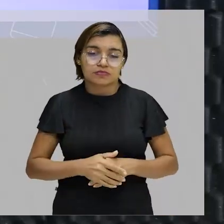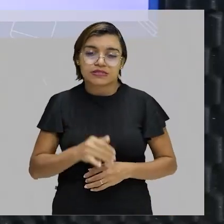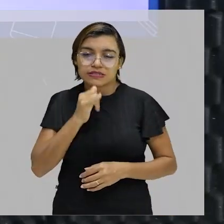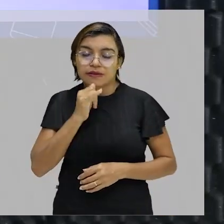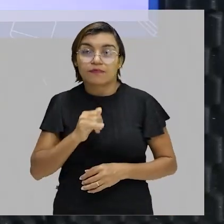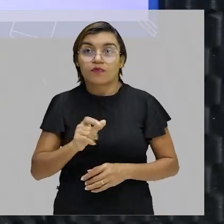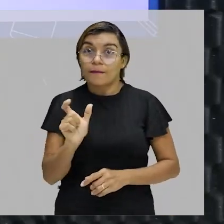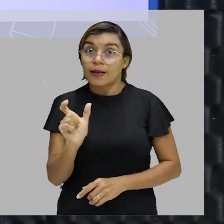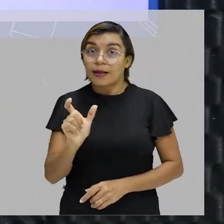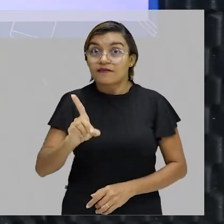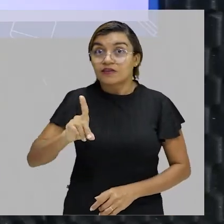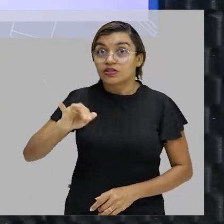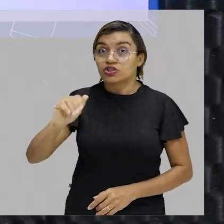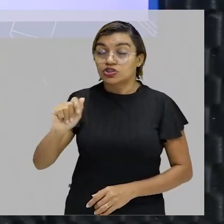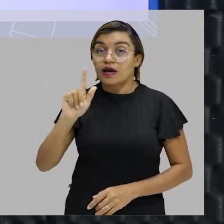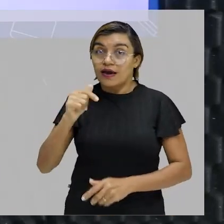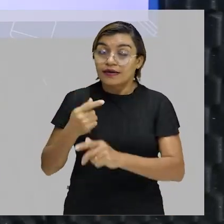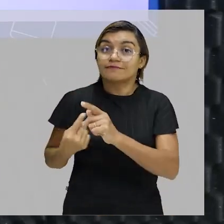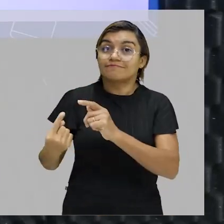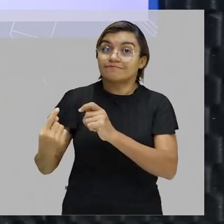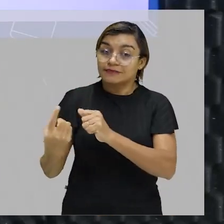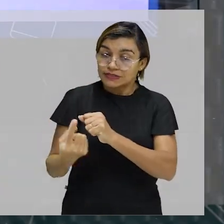aí ele fica no singular.